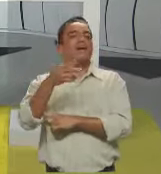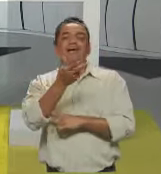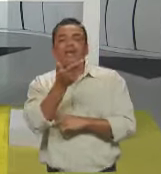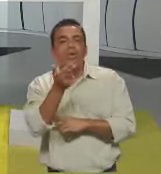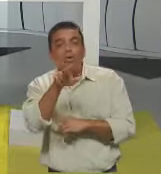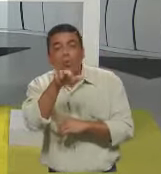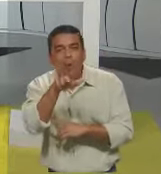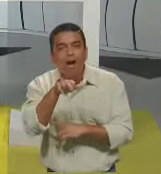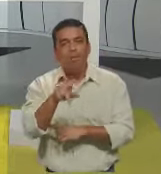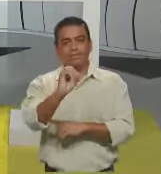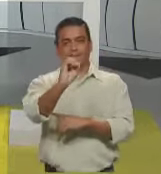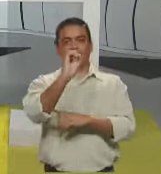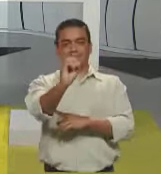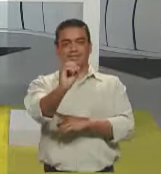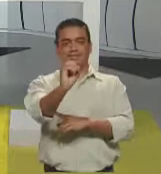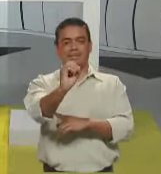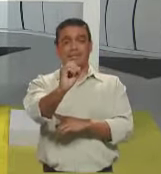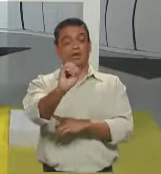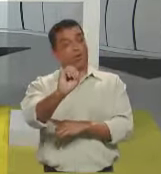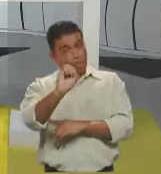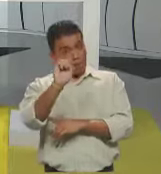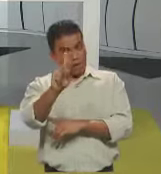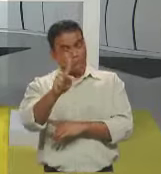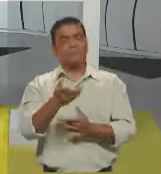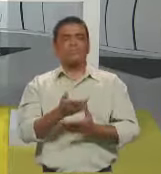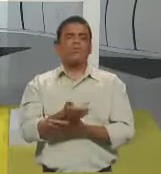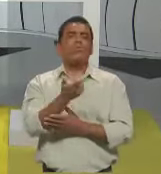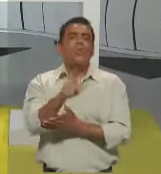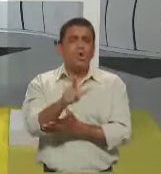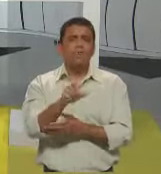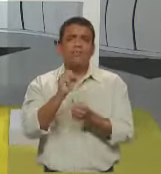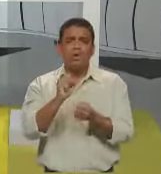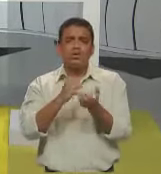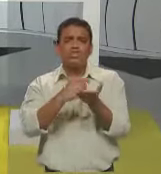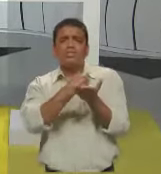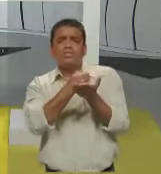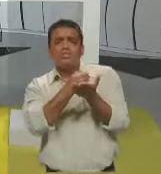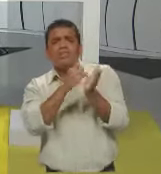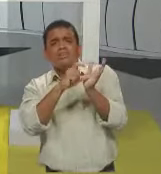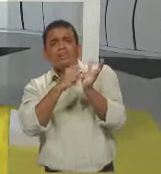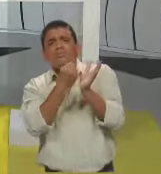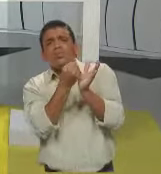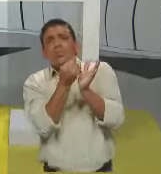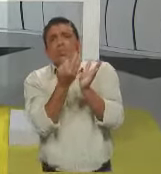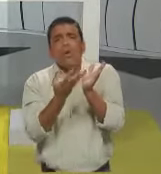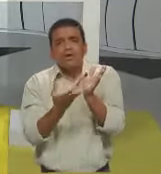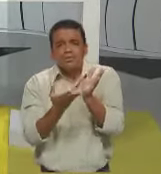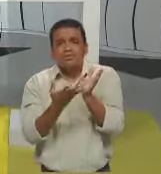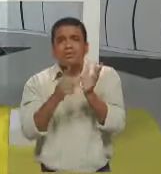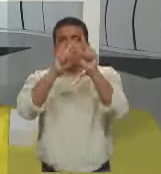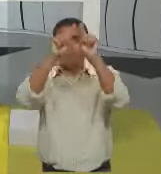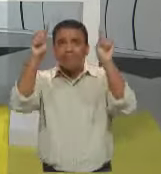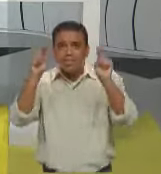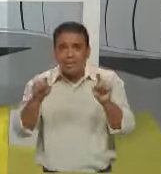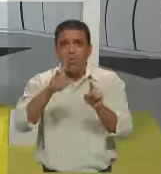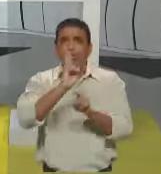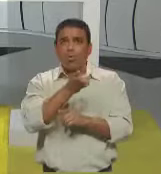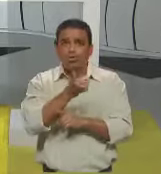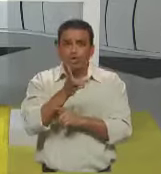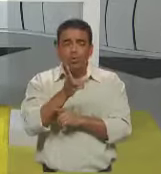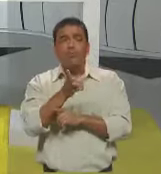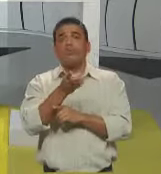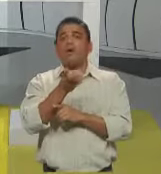a zero, ok? Outras coisas que a gente pode medir, além de, lógico, tensão contínua, a gente pode medir tensão alternada.